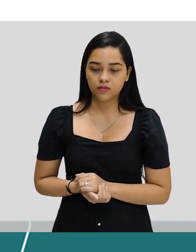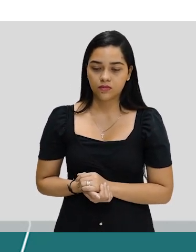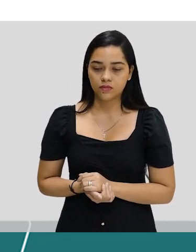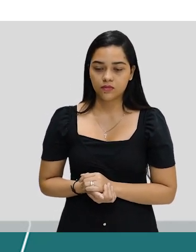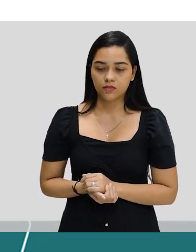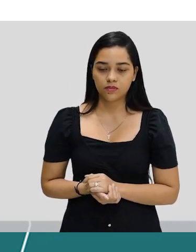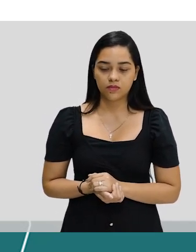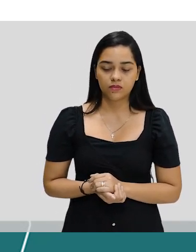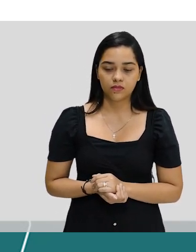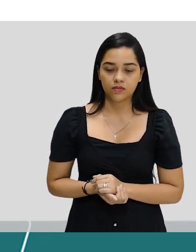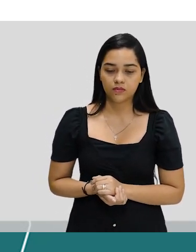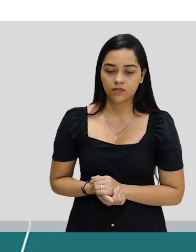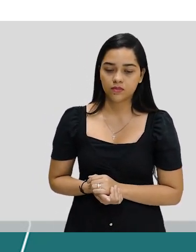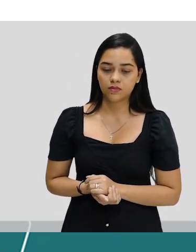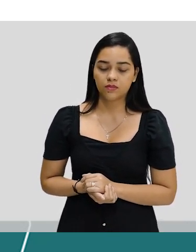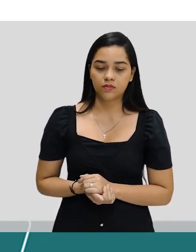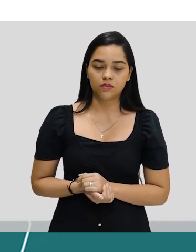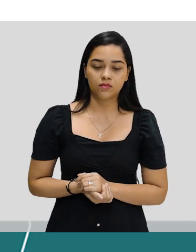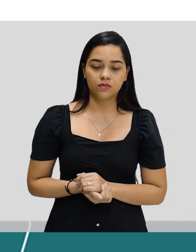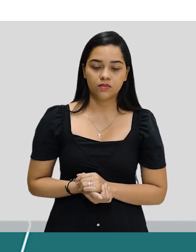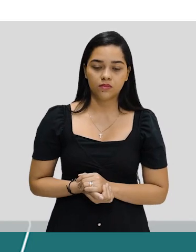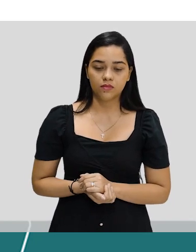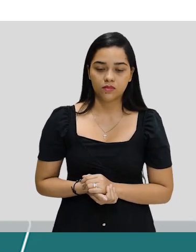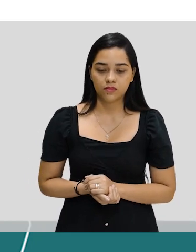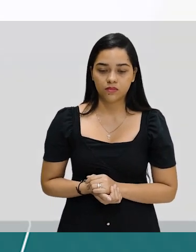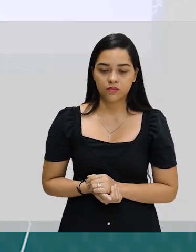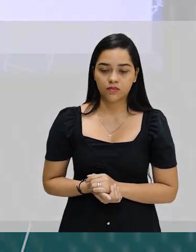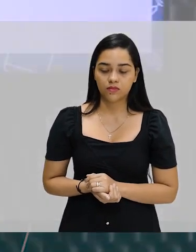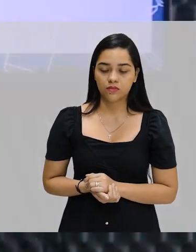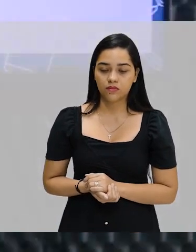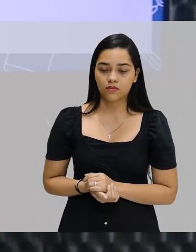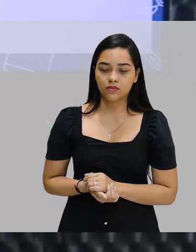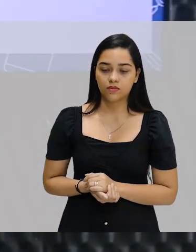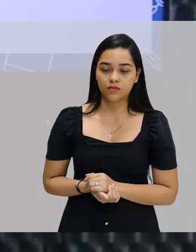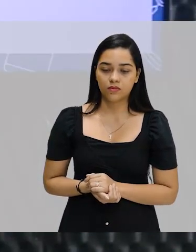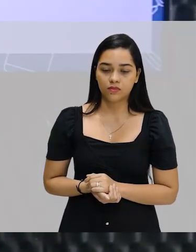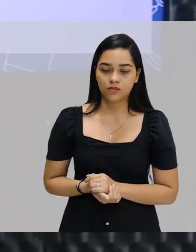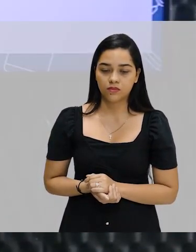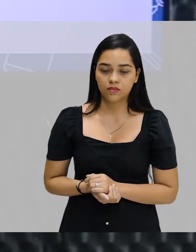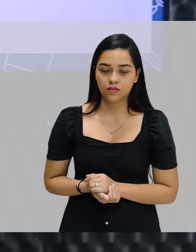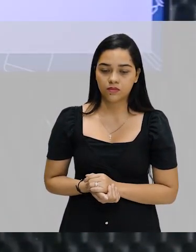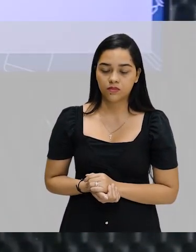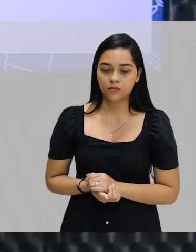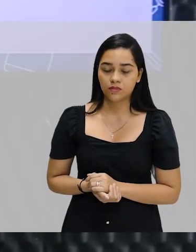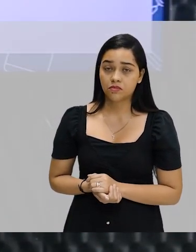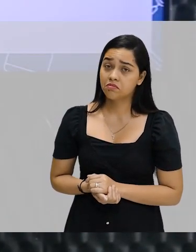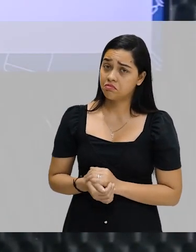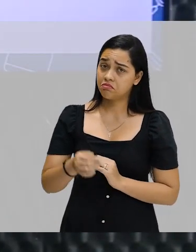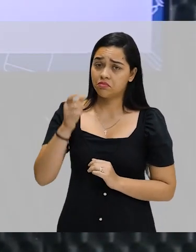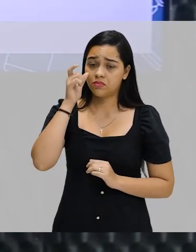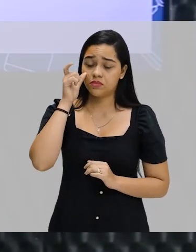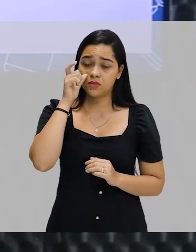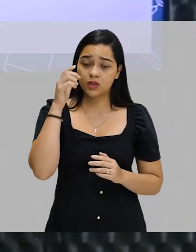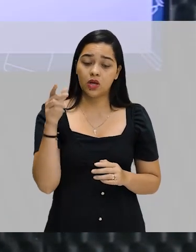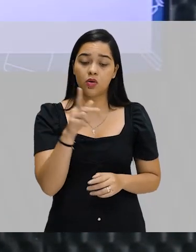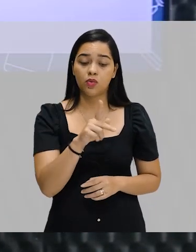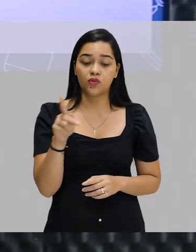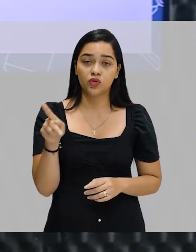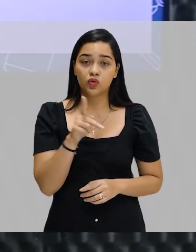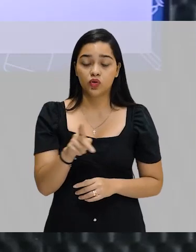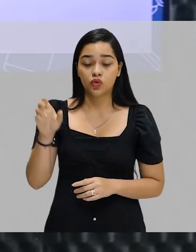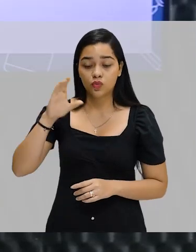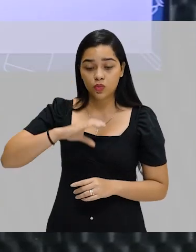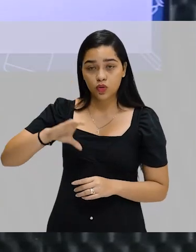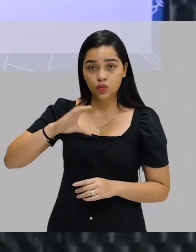profissional surgiu, o professor de português, especializado em adestrar funcionários de empresas. Interessante, né? Professor de